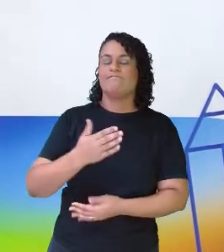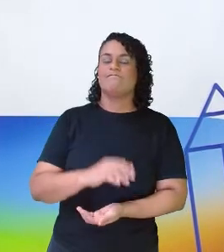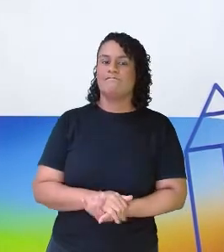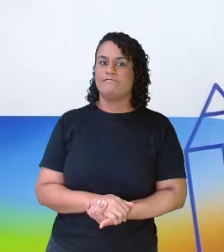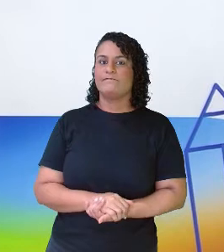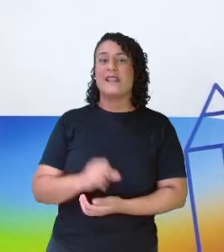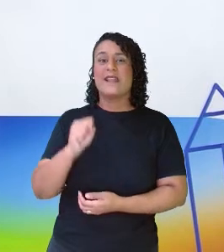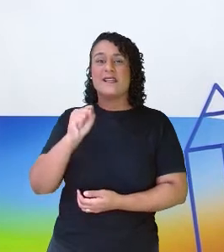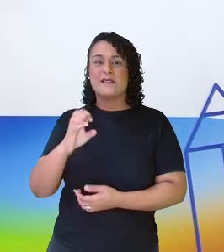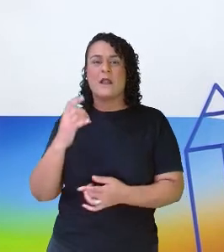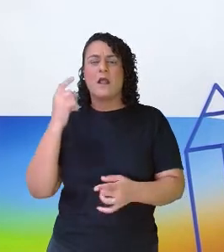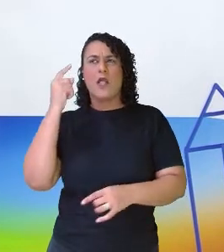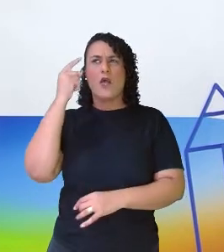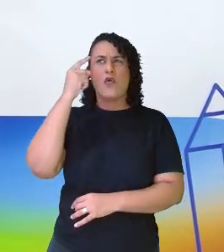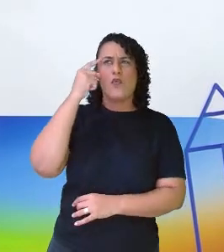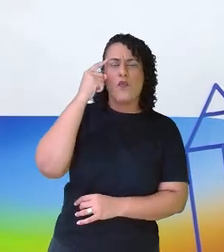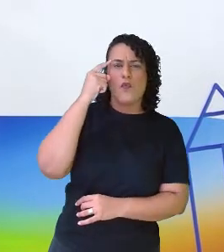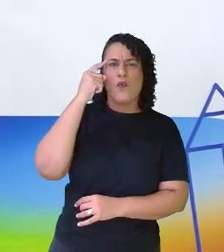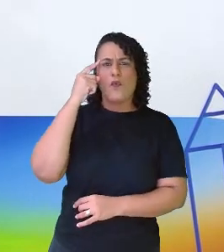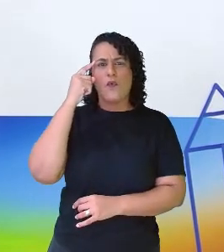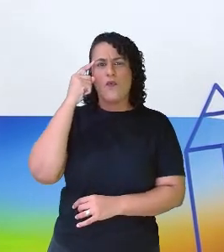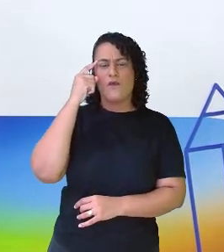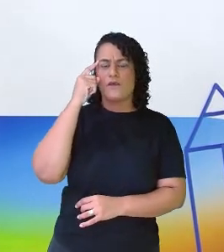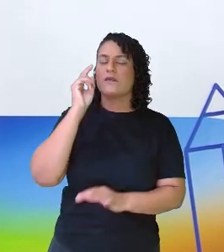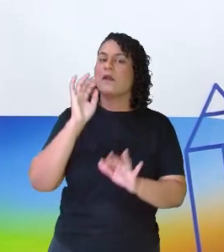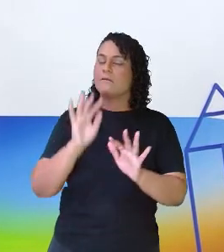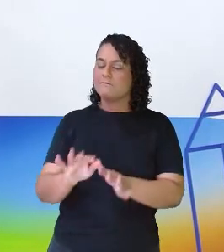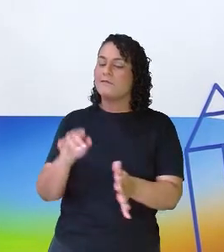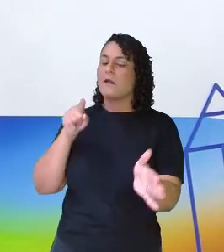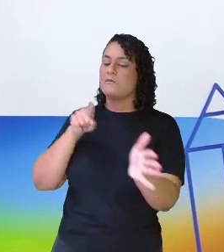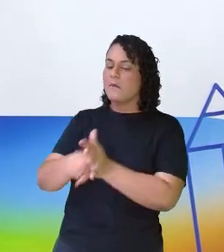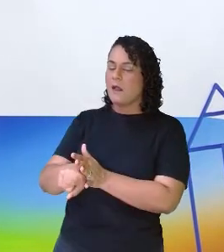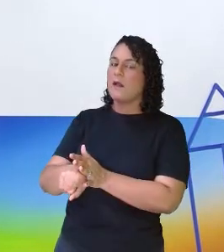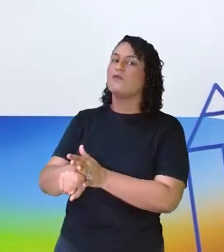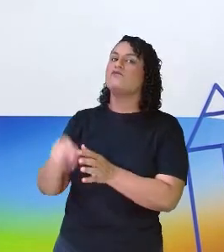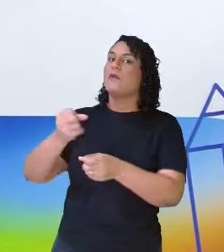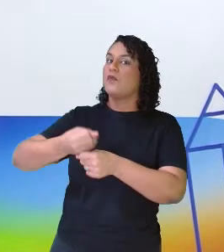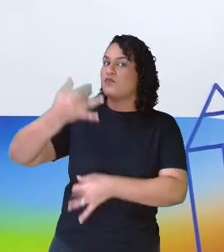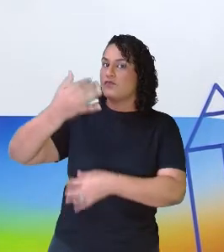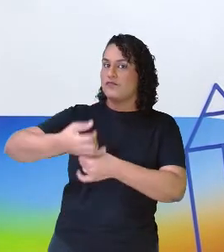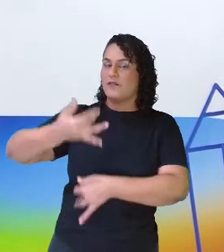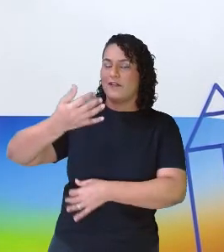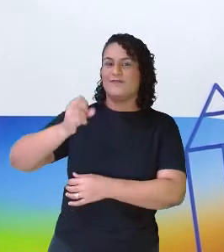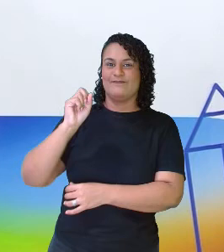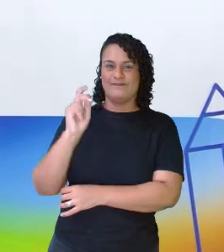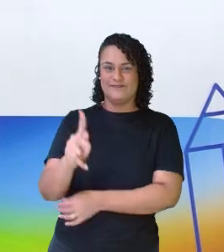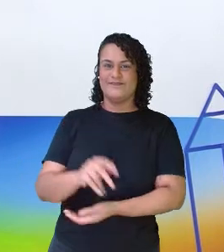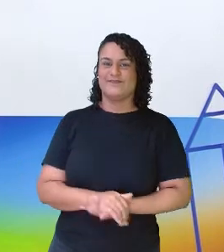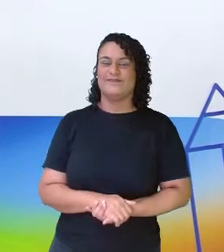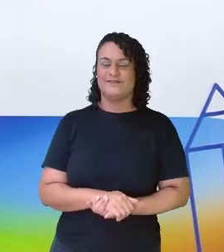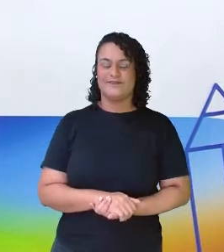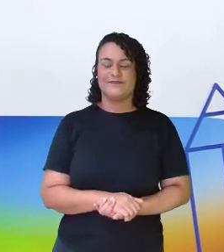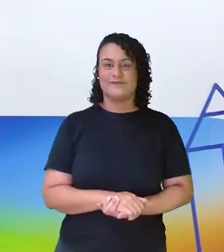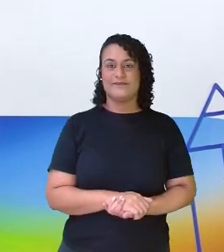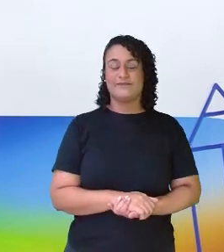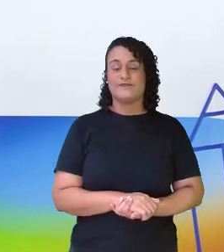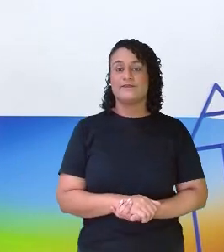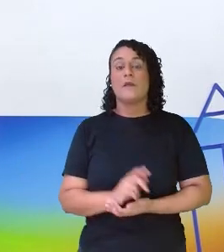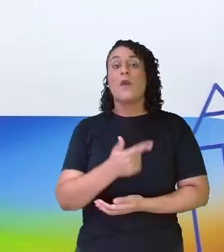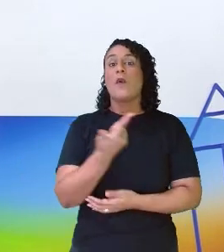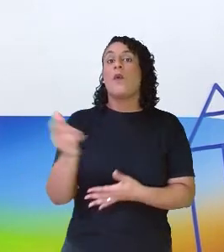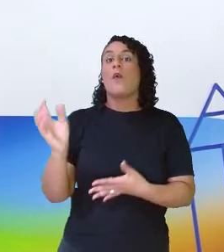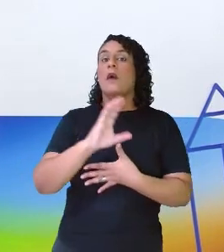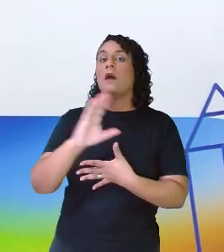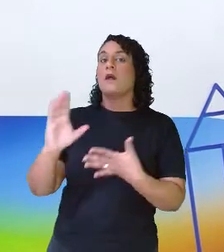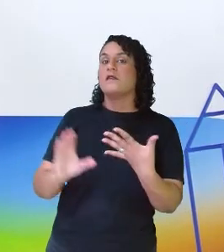dúvida? Se tiver, vão perguntando ali a professora Márcia, né, professora Márcia? Que a gente vai tirando aqui as suas dúvidas, tá certo? Olha só, outra classificação